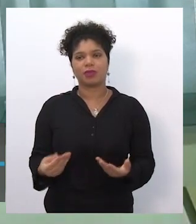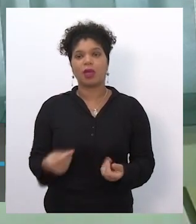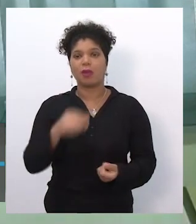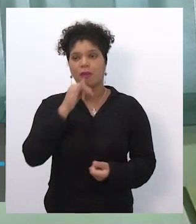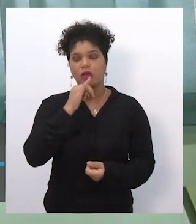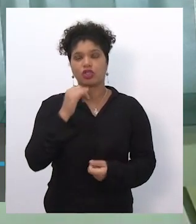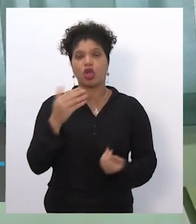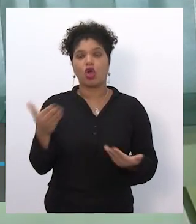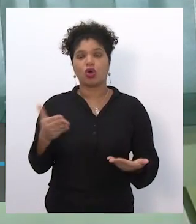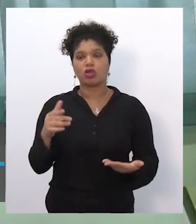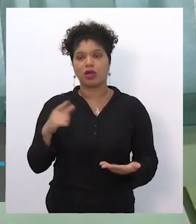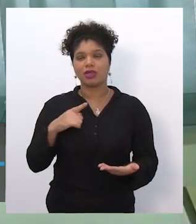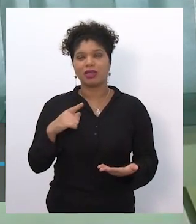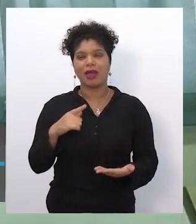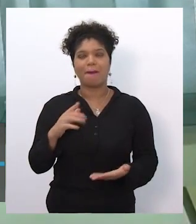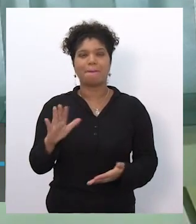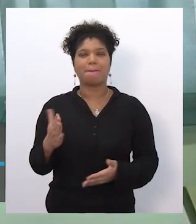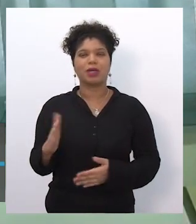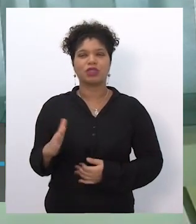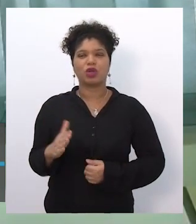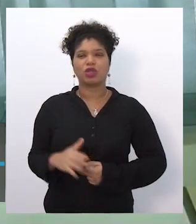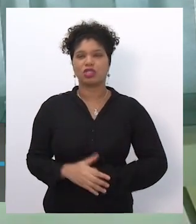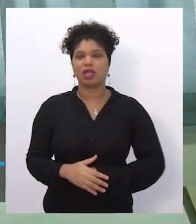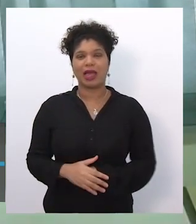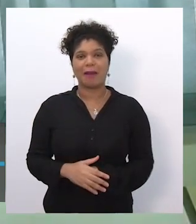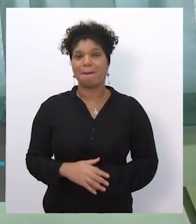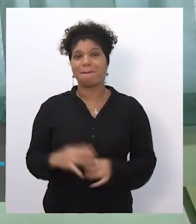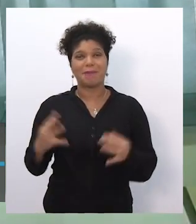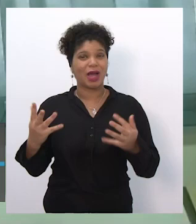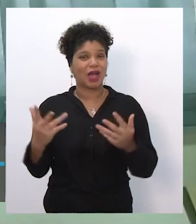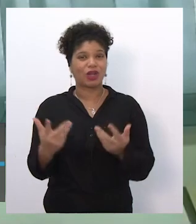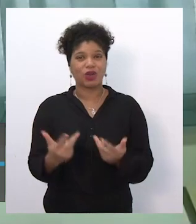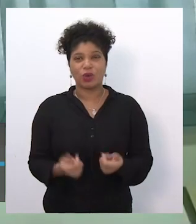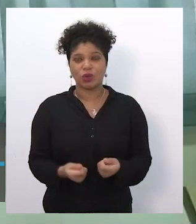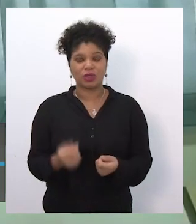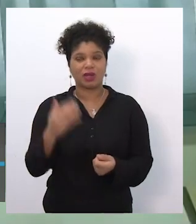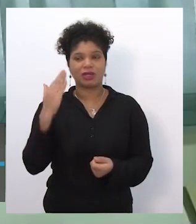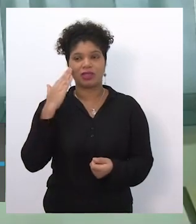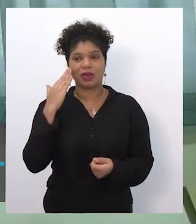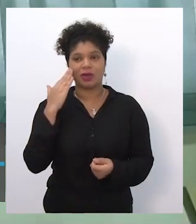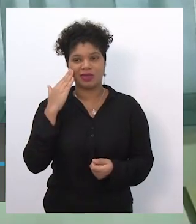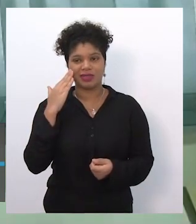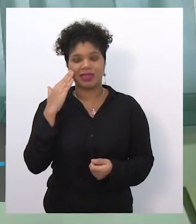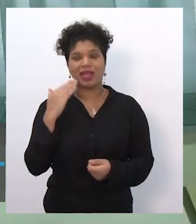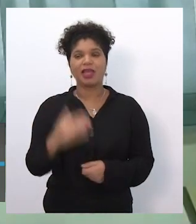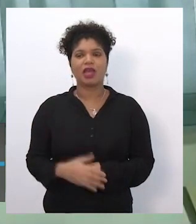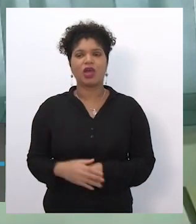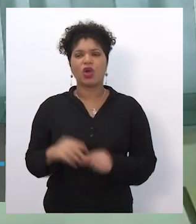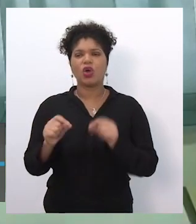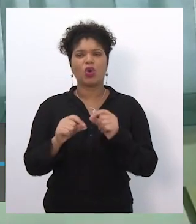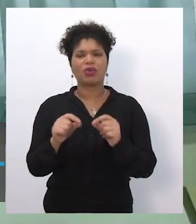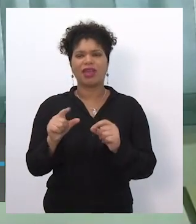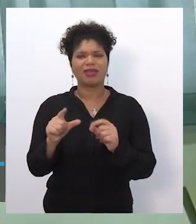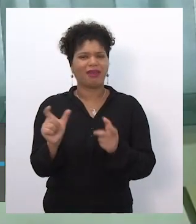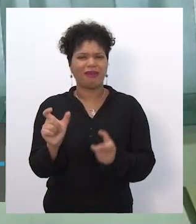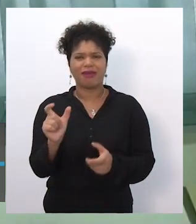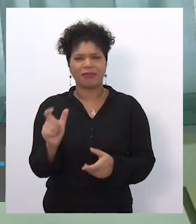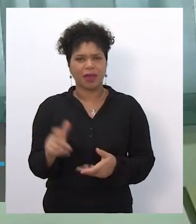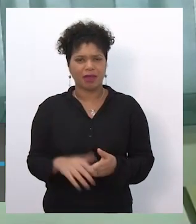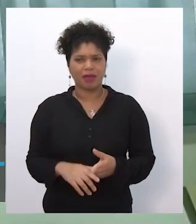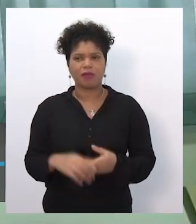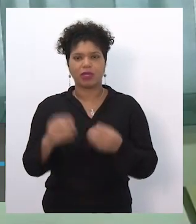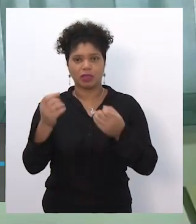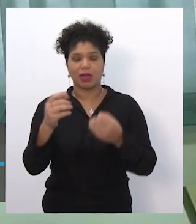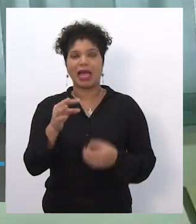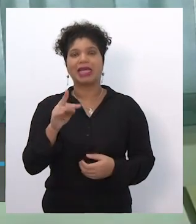hoje chegamos a uma marca fantástica do tamanho dos transistores. O que são esses transistores? São